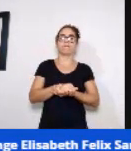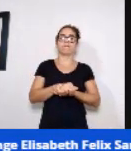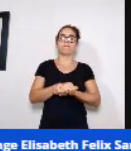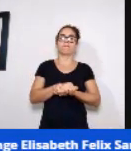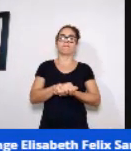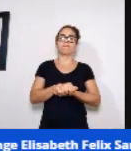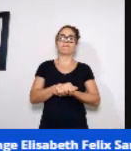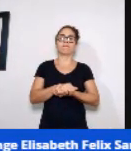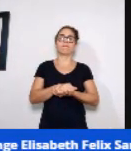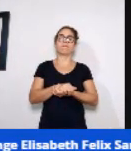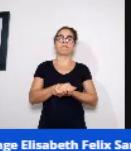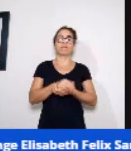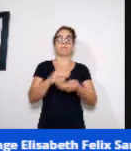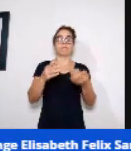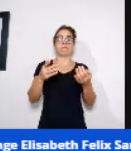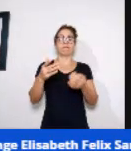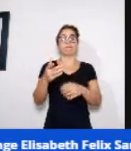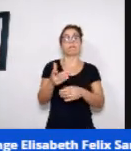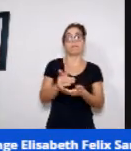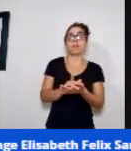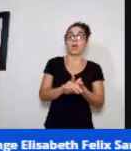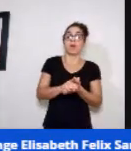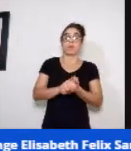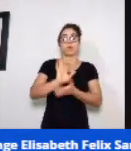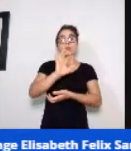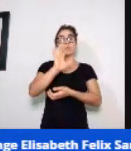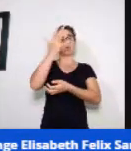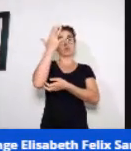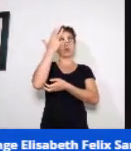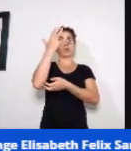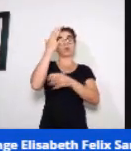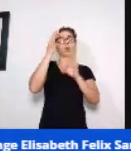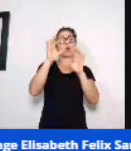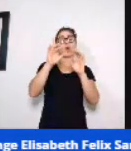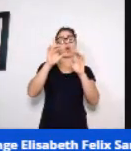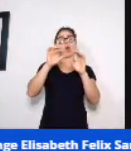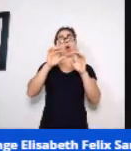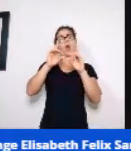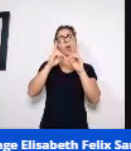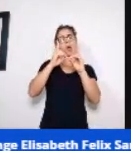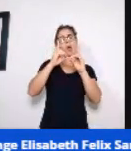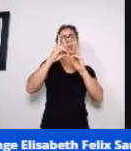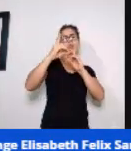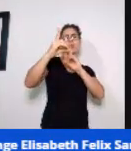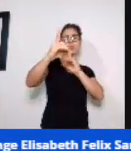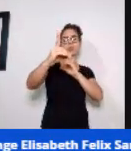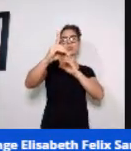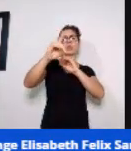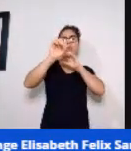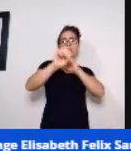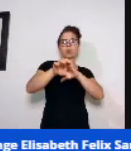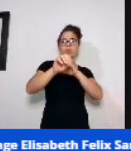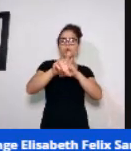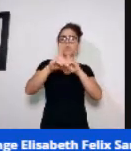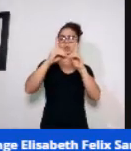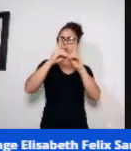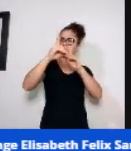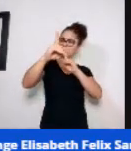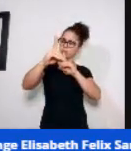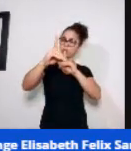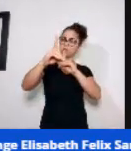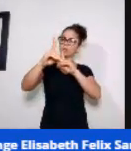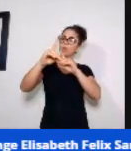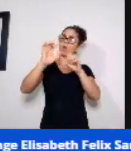Bom, quando surgiu essa questão de distanciamento, de isolamento social em virtude da pandemia, nós tínhamos duas